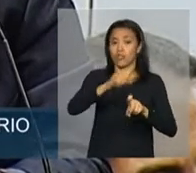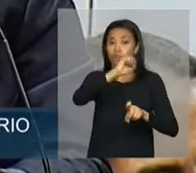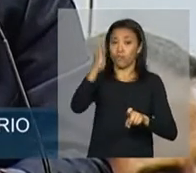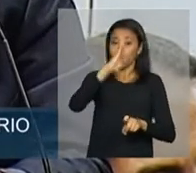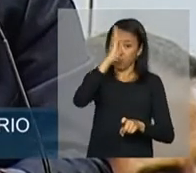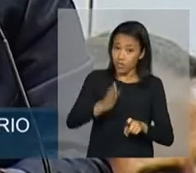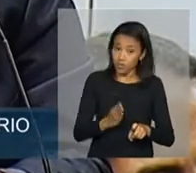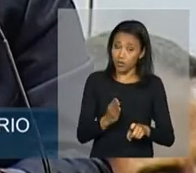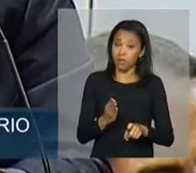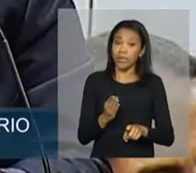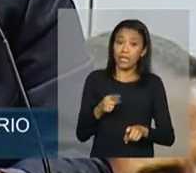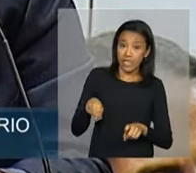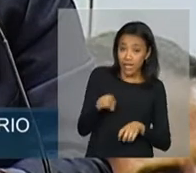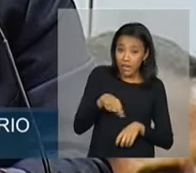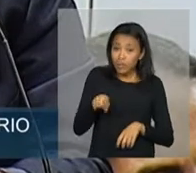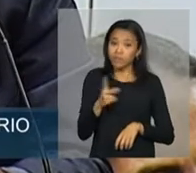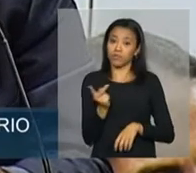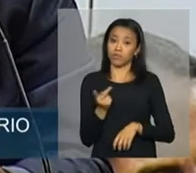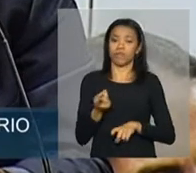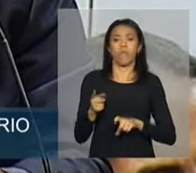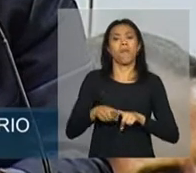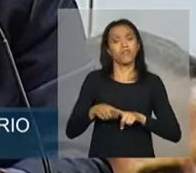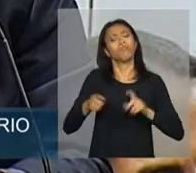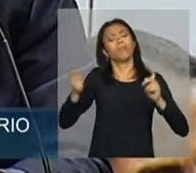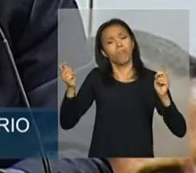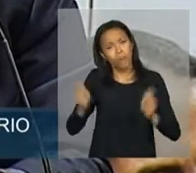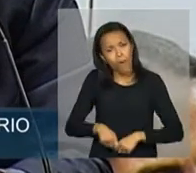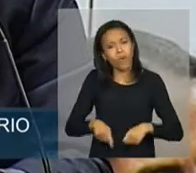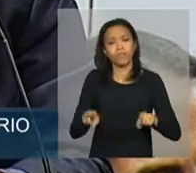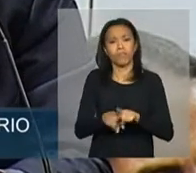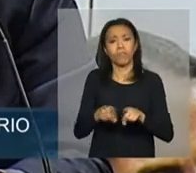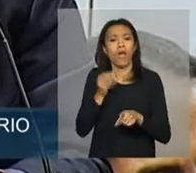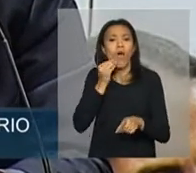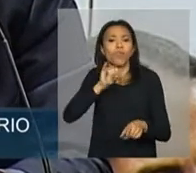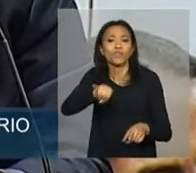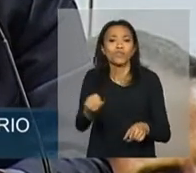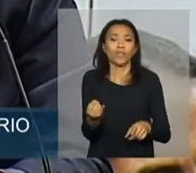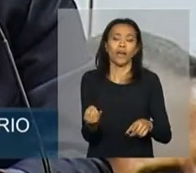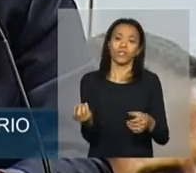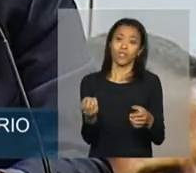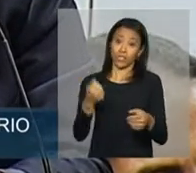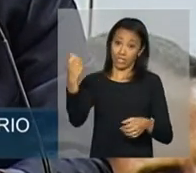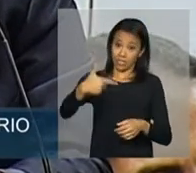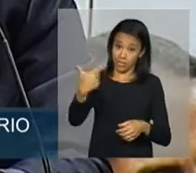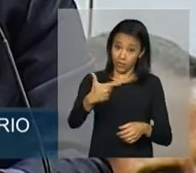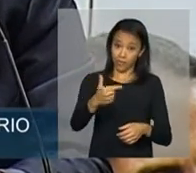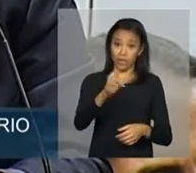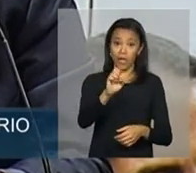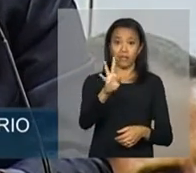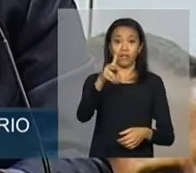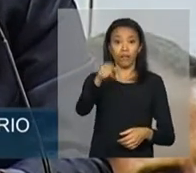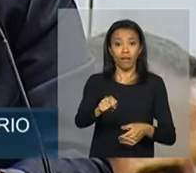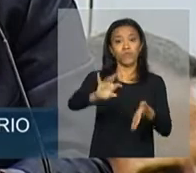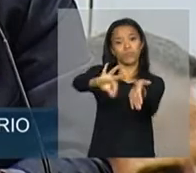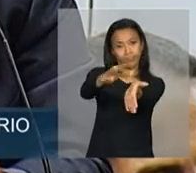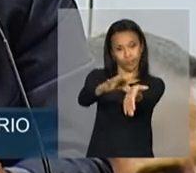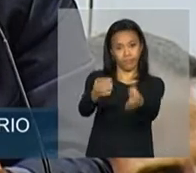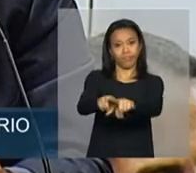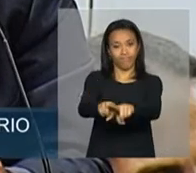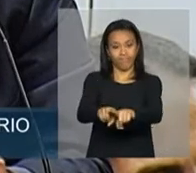estrangeiros que possam também fazer adesão e esse é segundo momento a